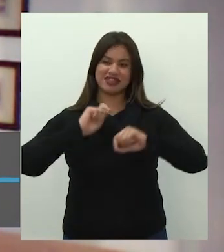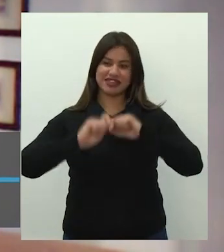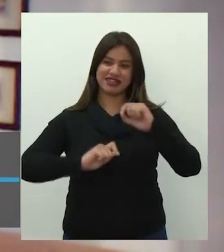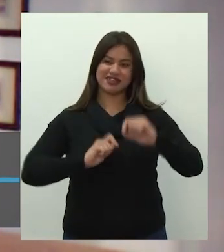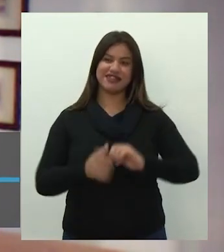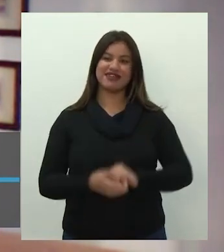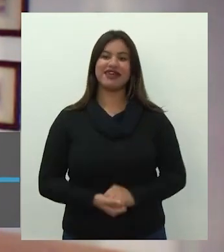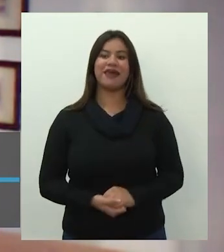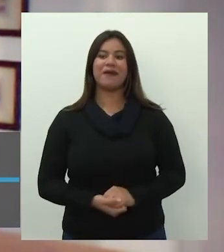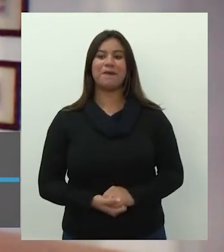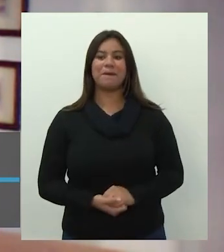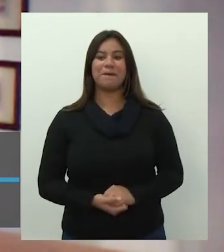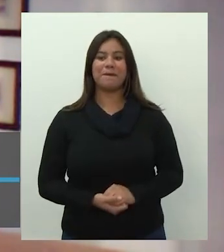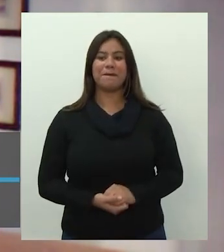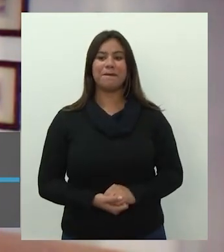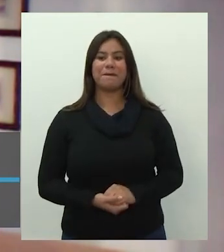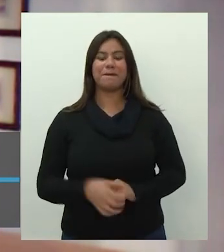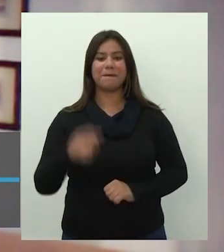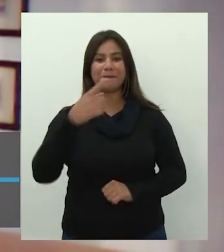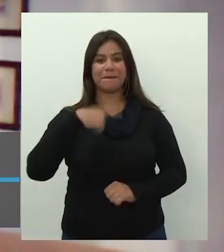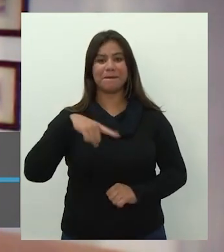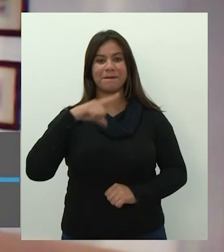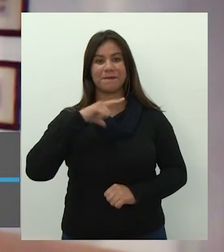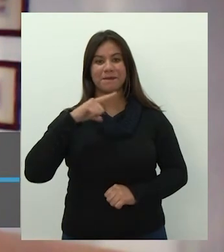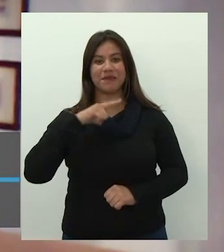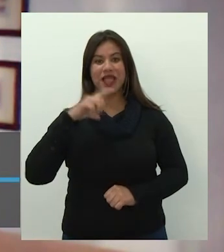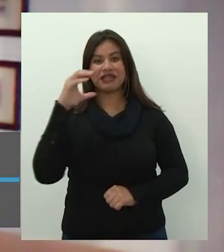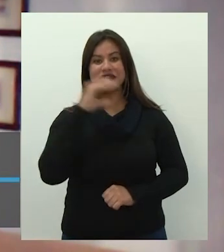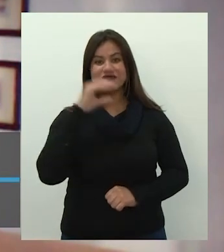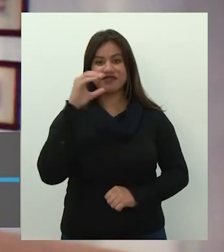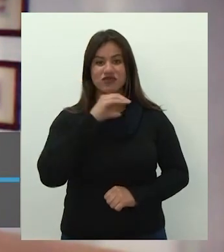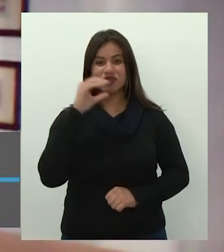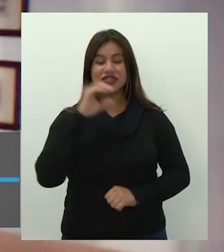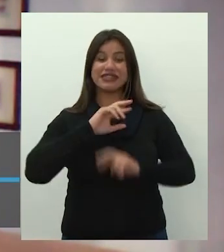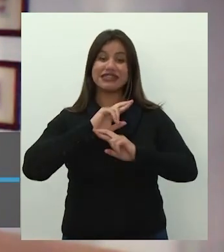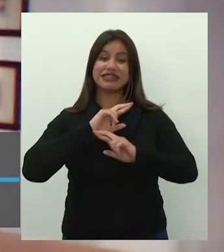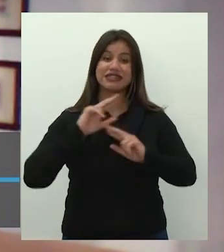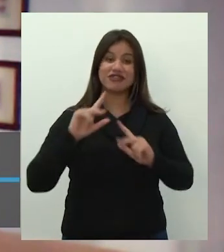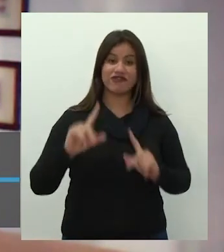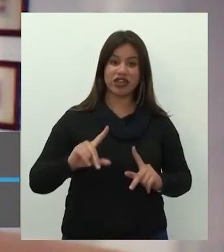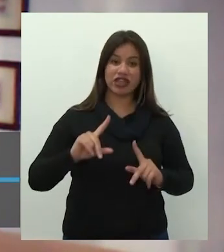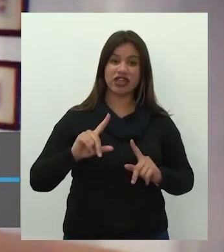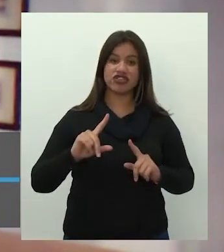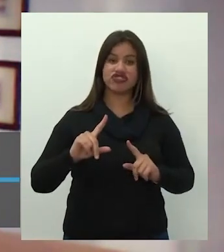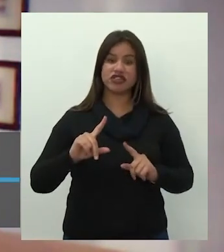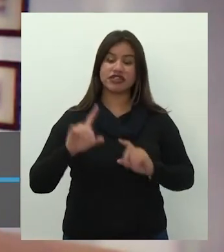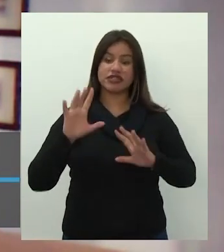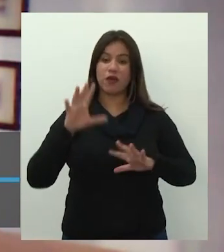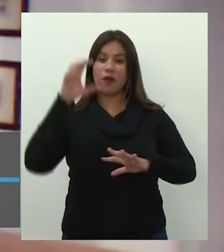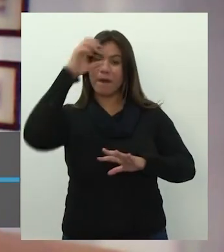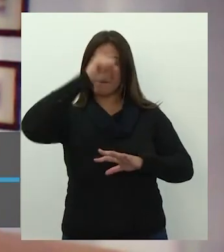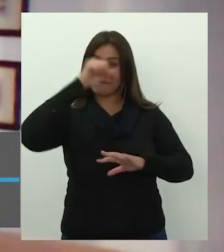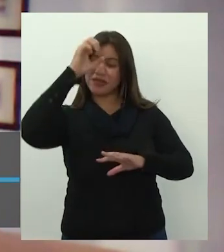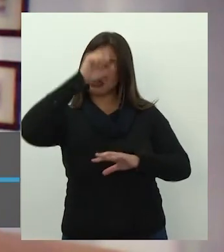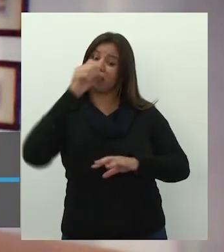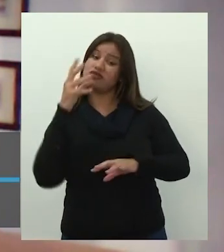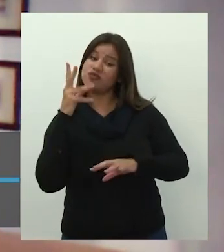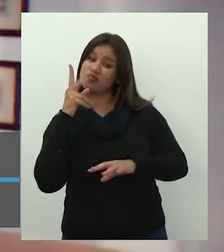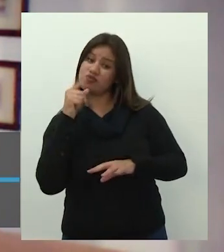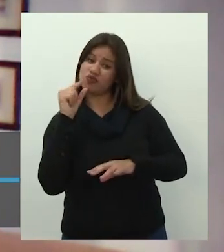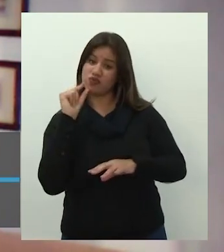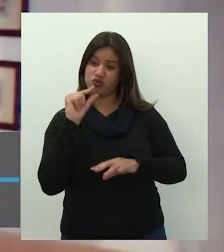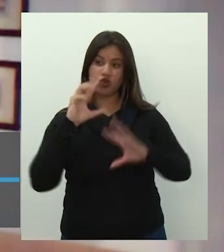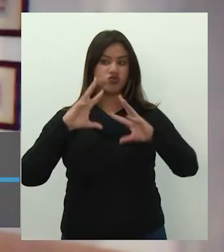gente tem uma velocidade diferente para certos aprendizados, não